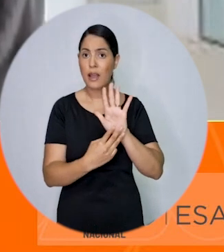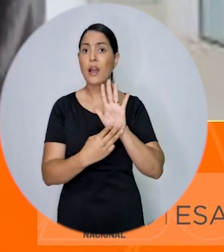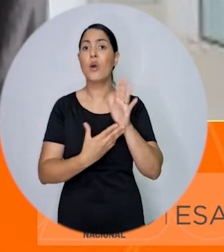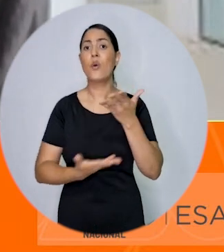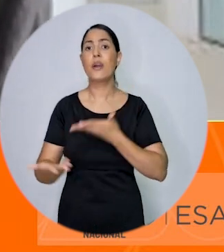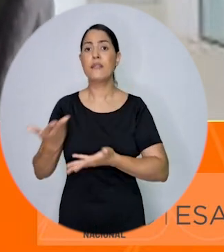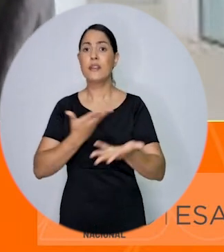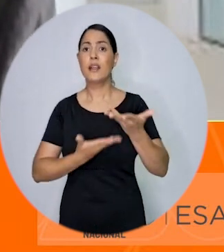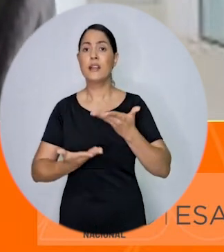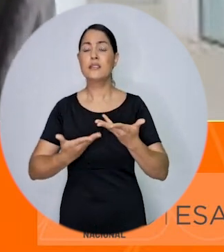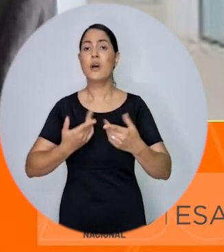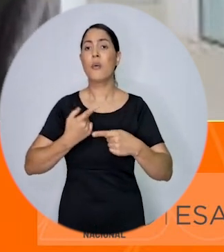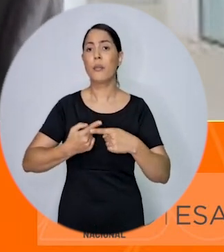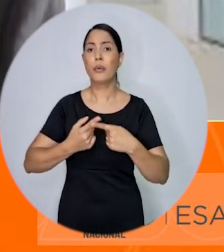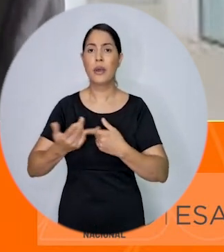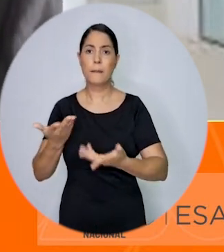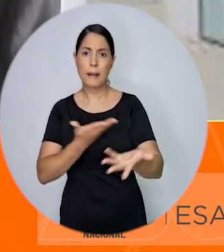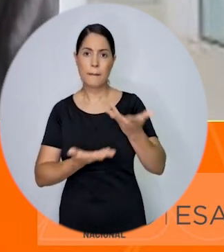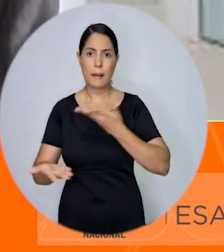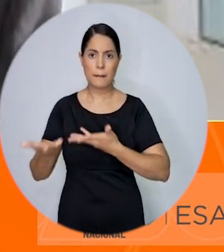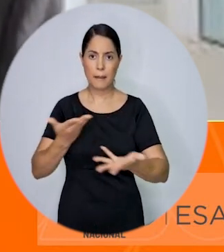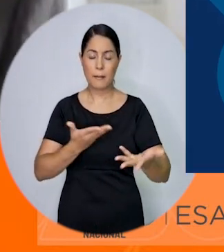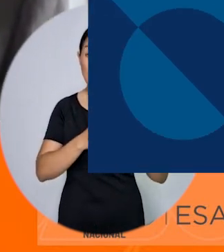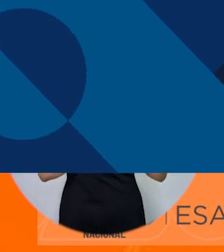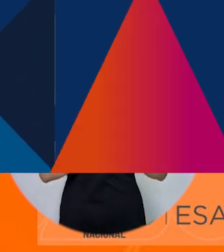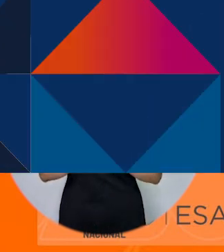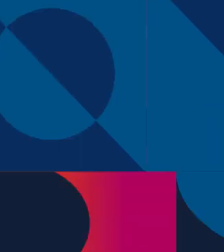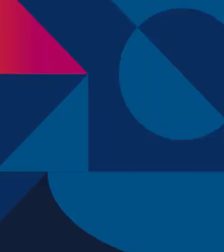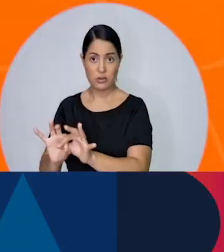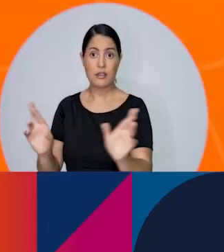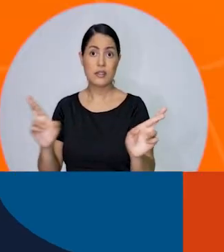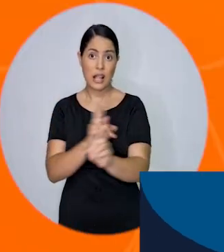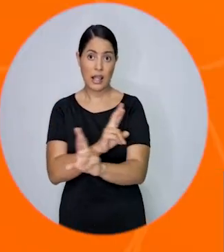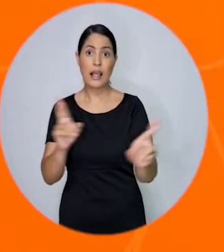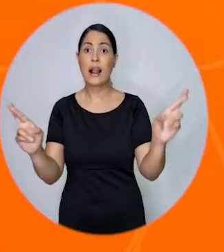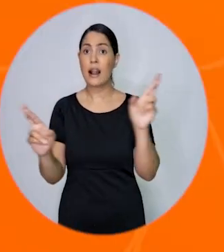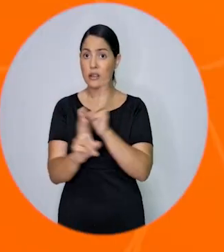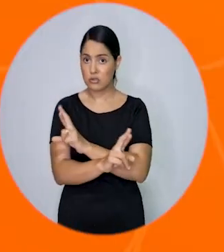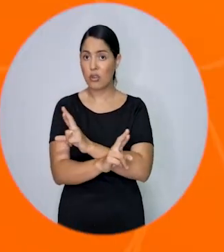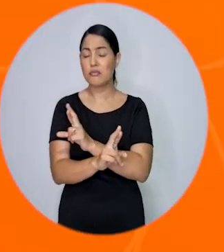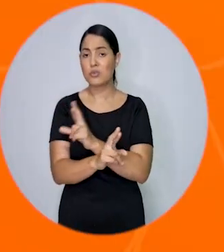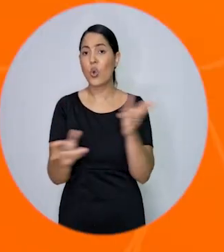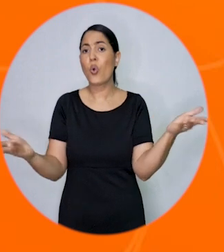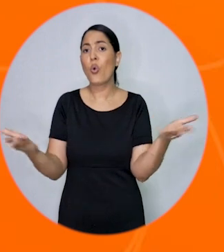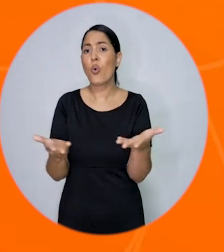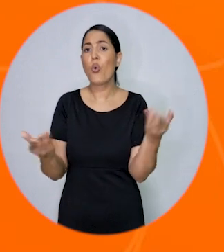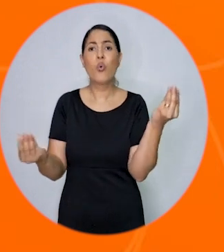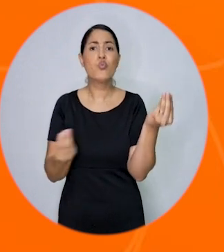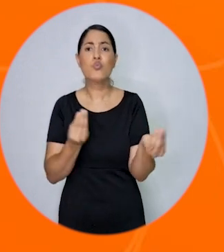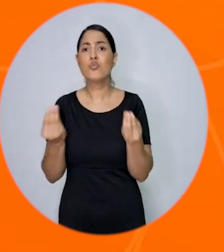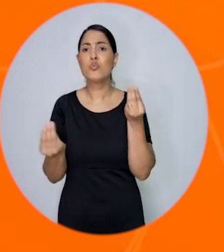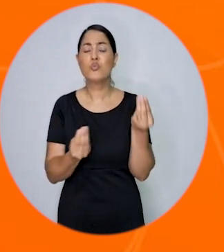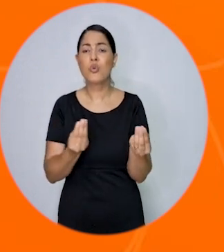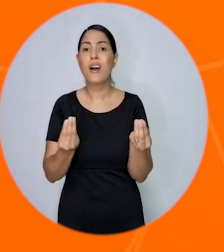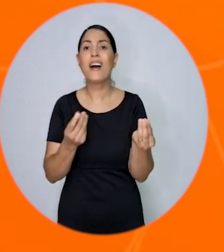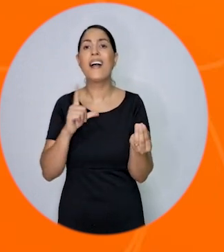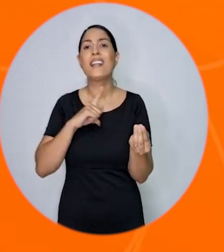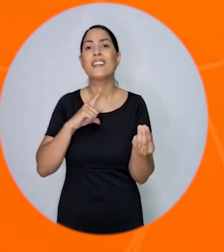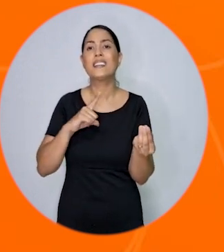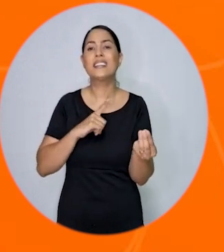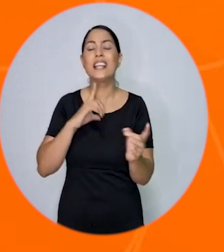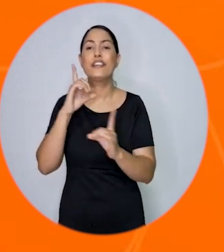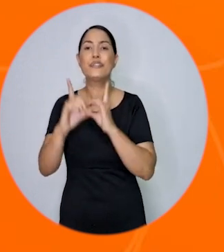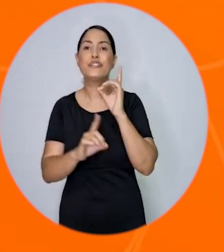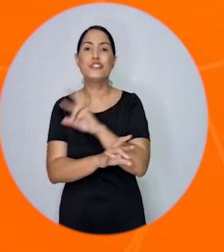de interação dentre as pessoas. As relações intersubjetivas, elas hoje se fazem com